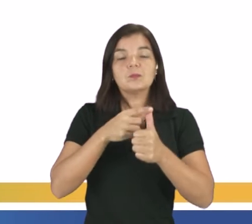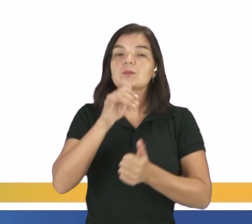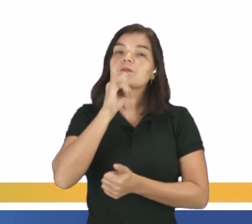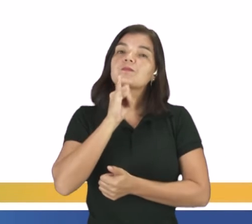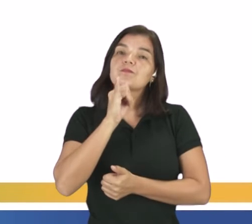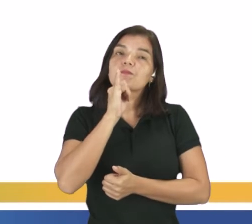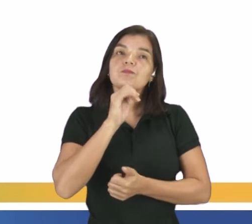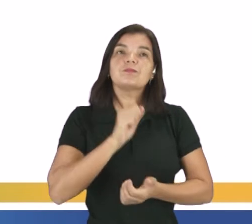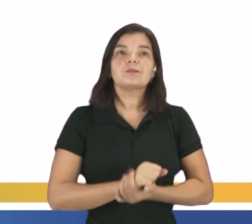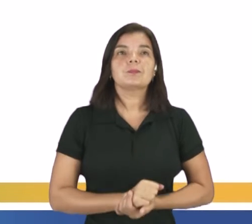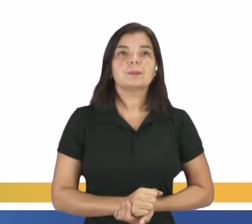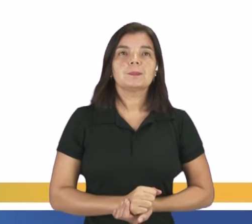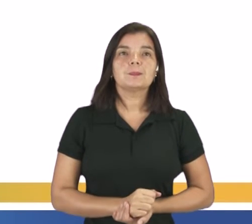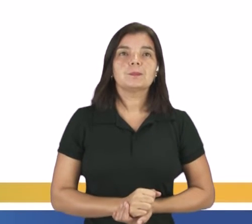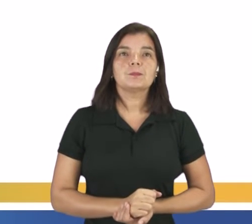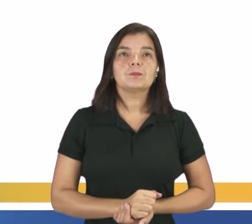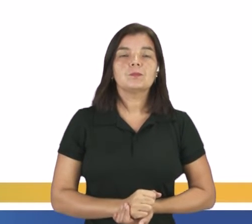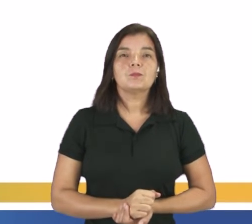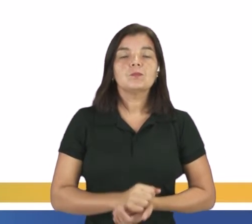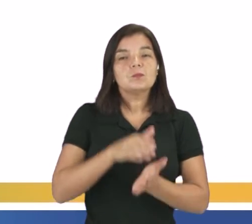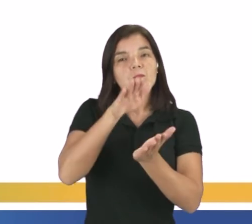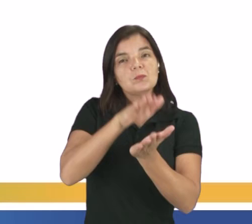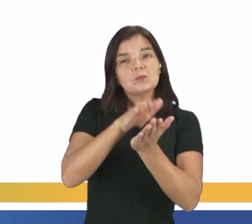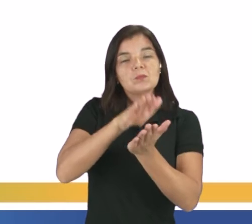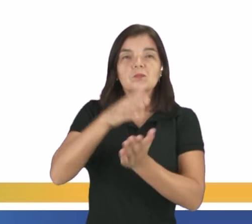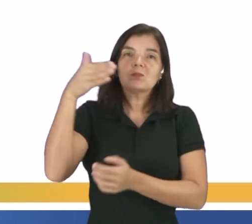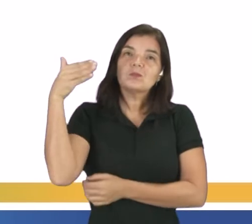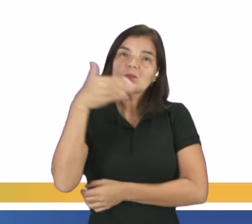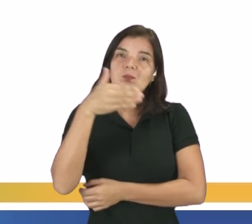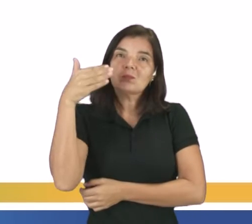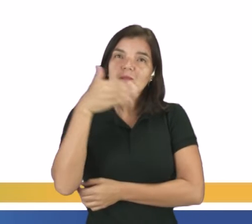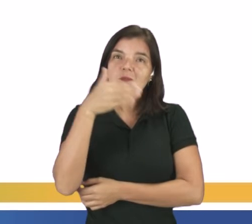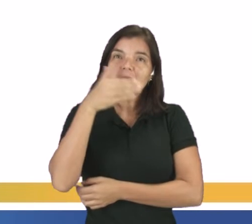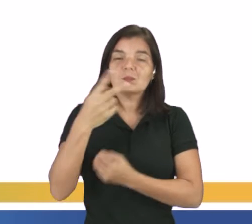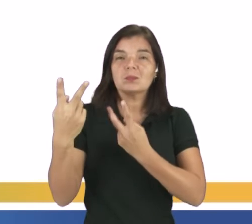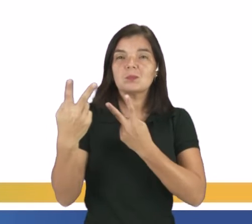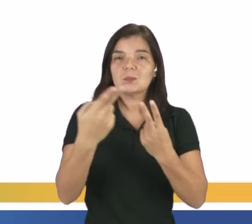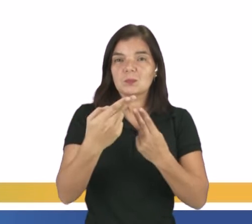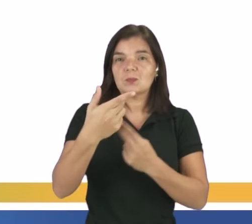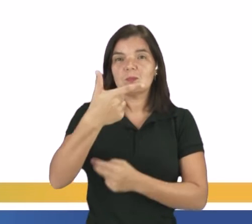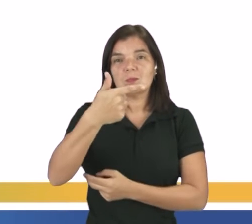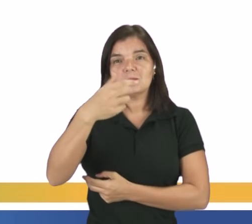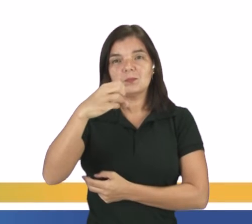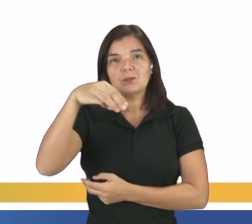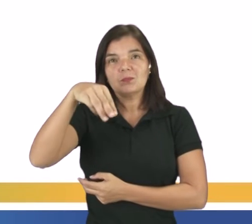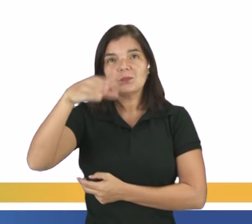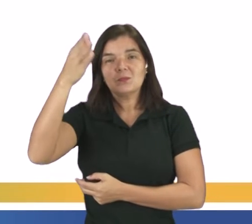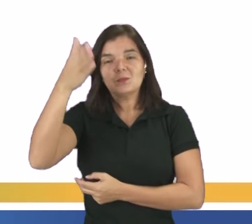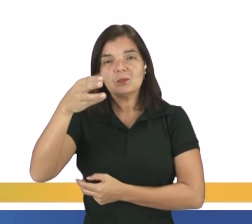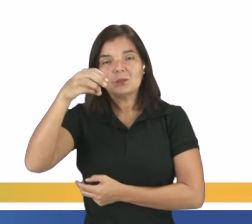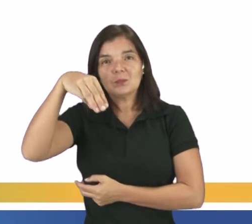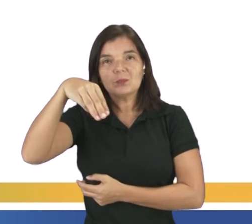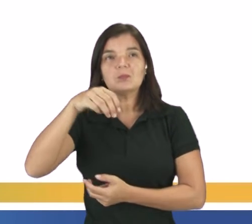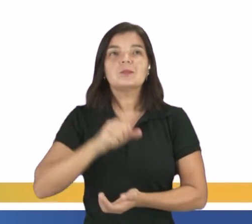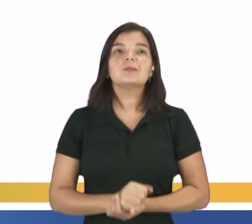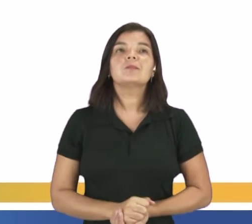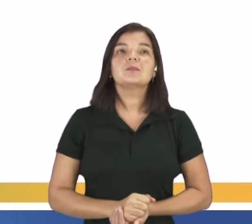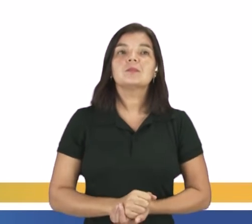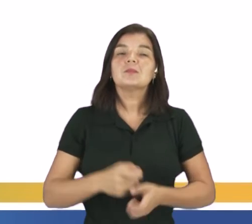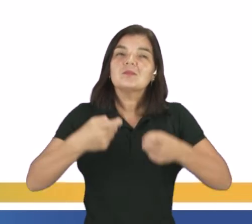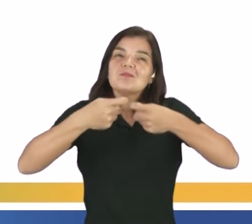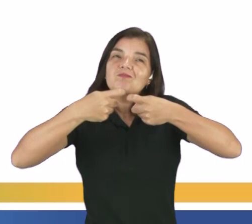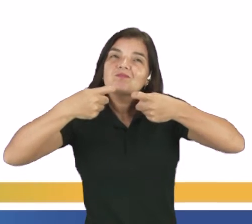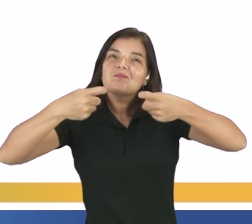exemplo de aplicação. Uma mola de constante elástica, igual a 20 newtons por